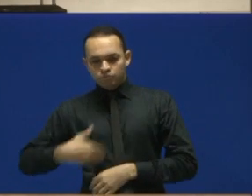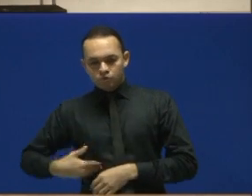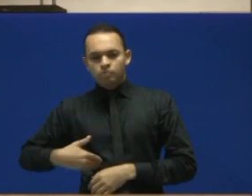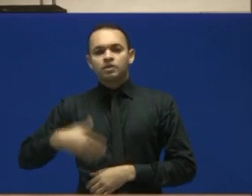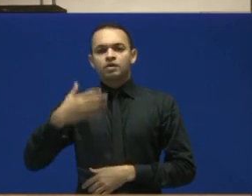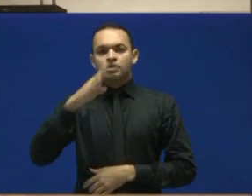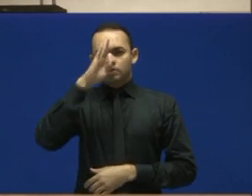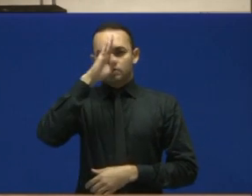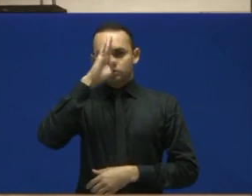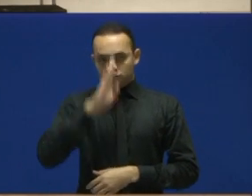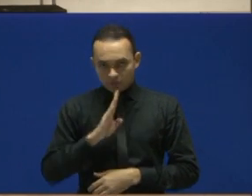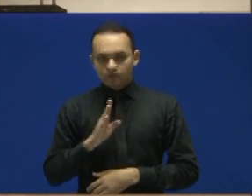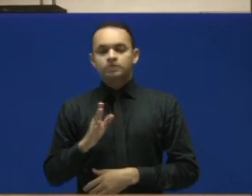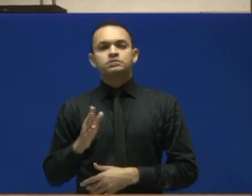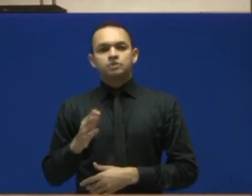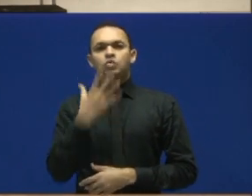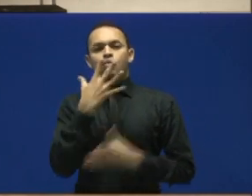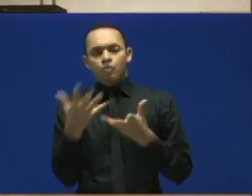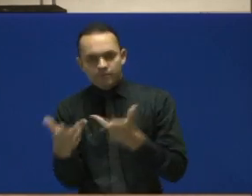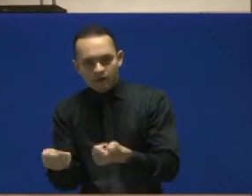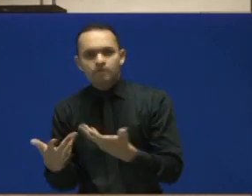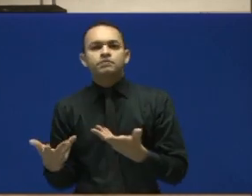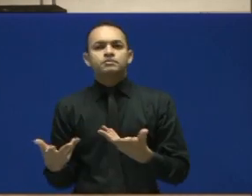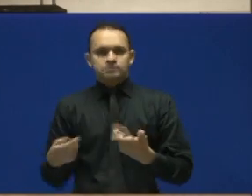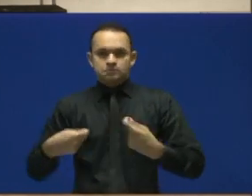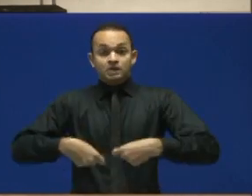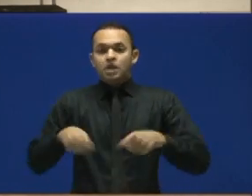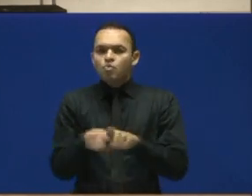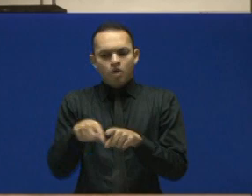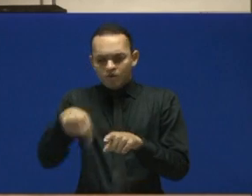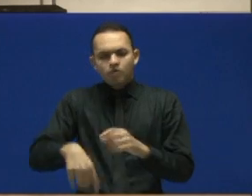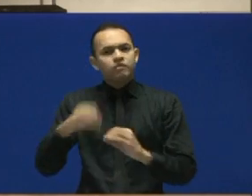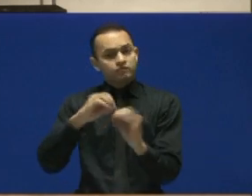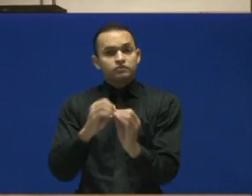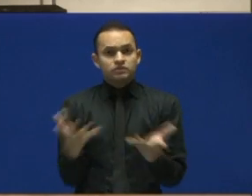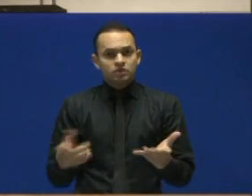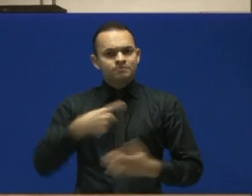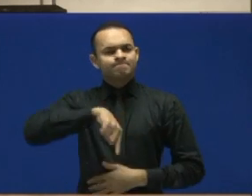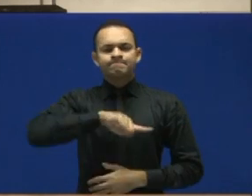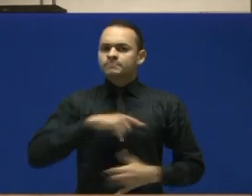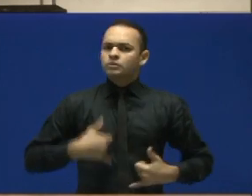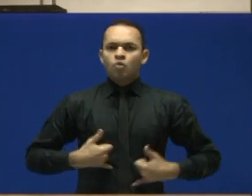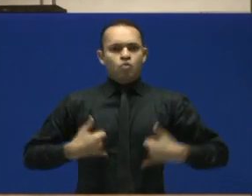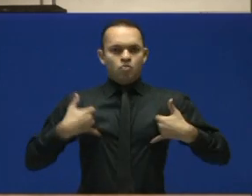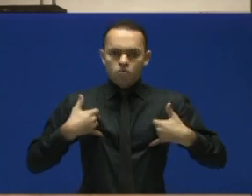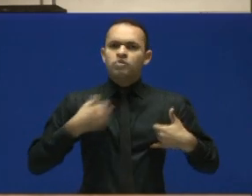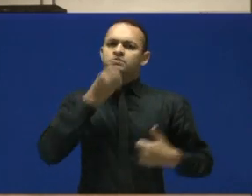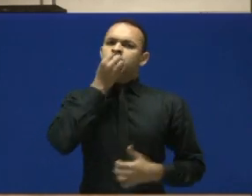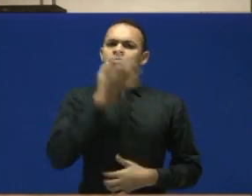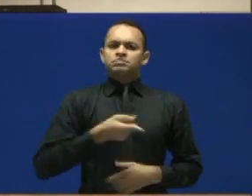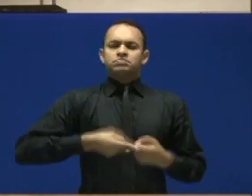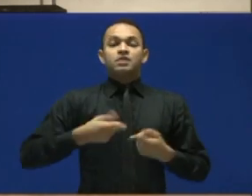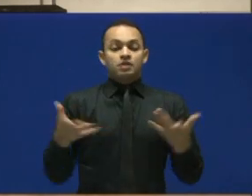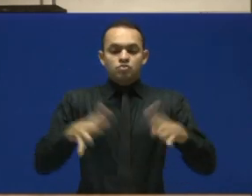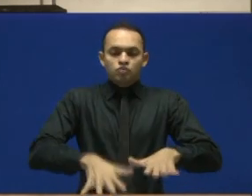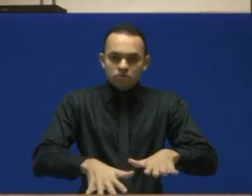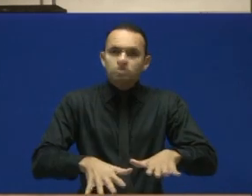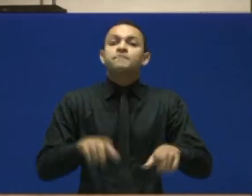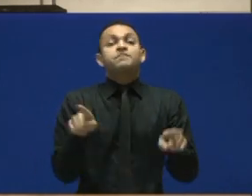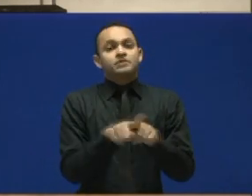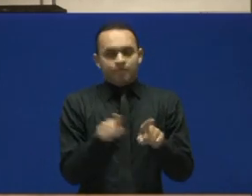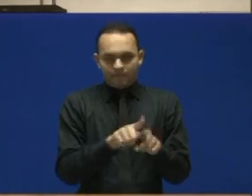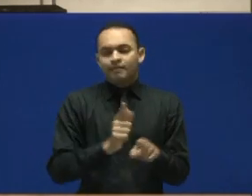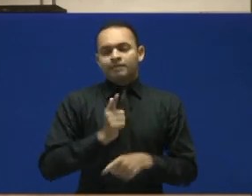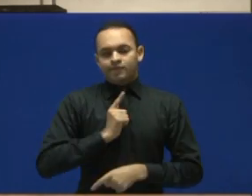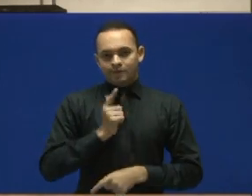qualidade inclusiva como a que fazemos aqui e temos orgulho que além de incluir de fazer tudo